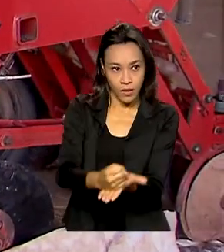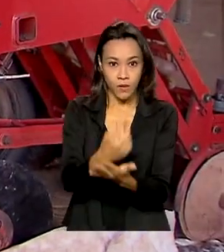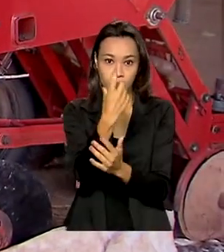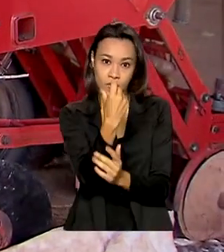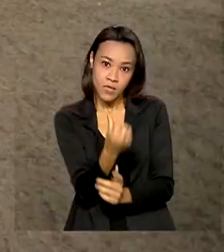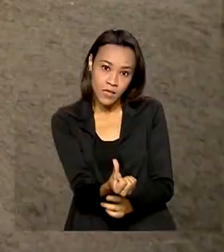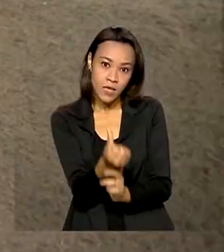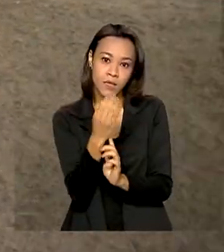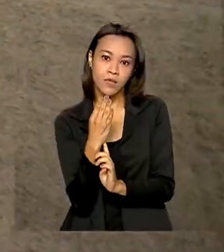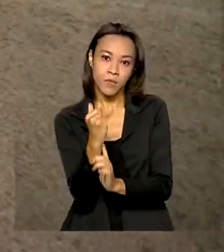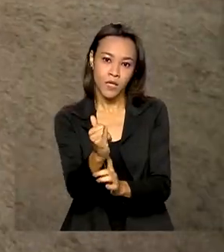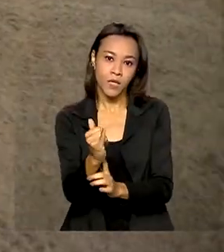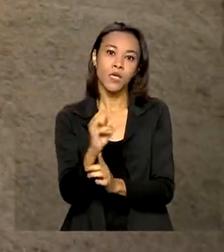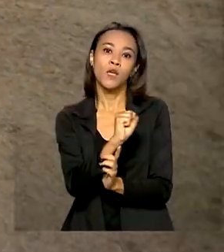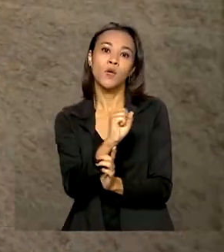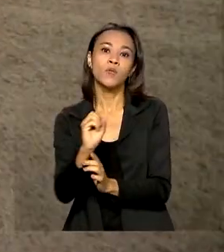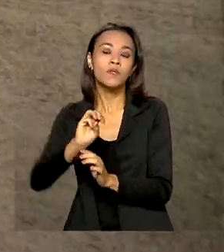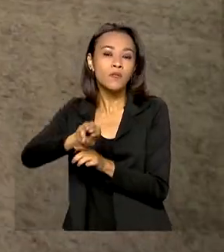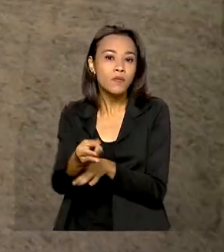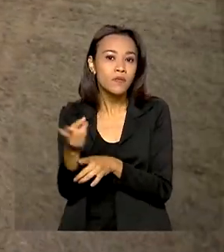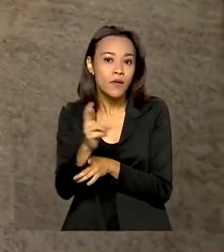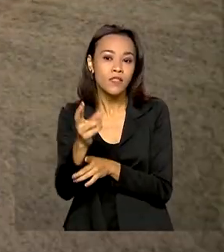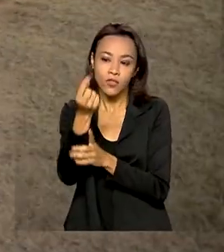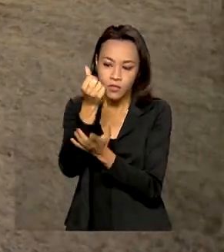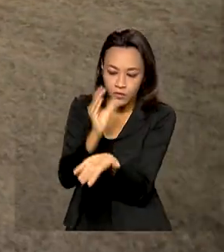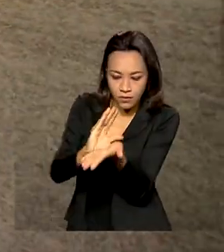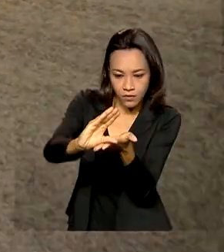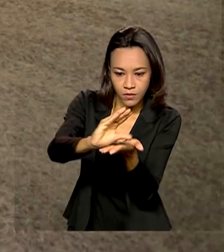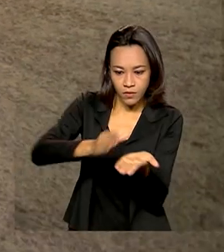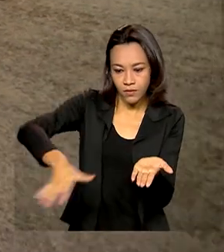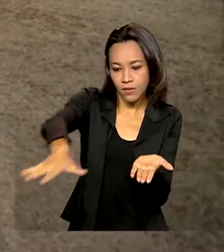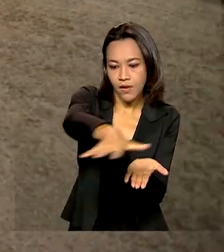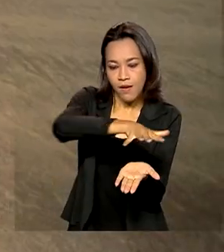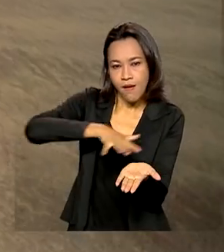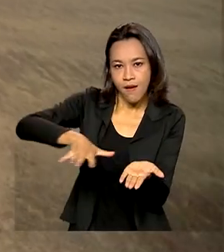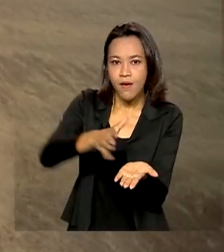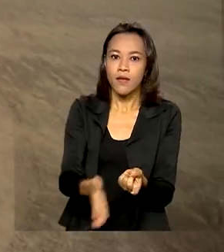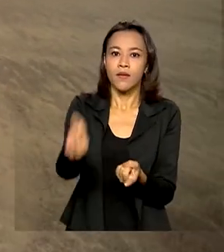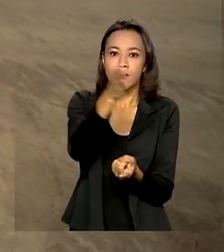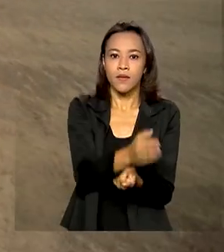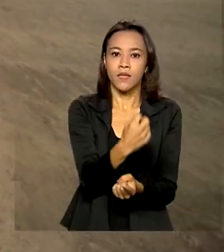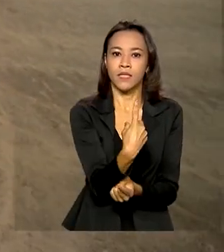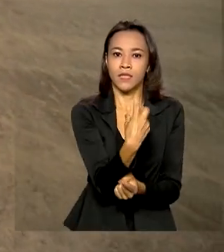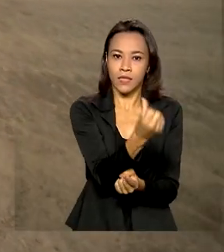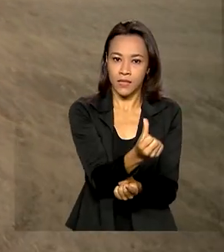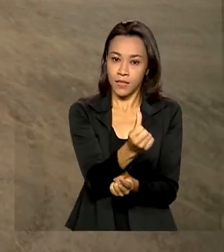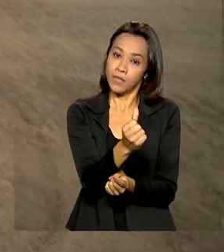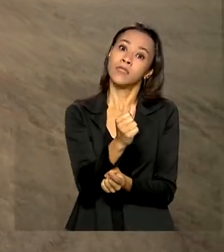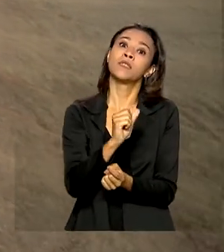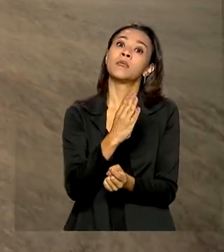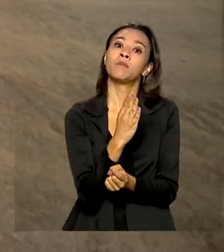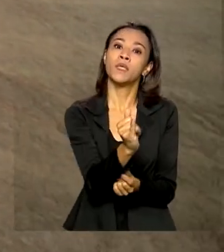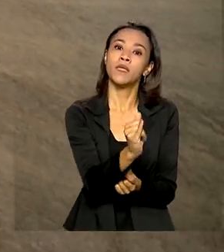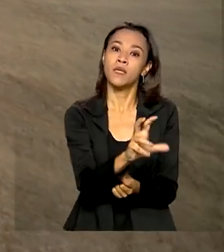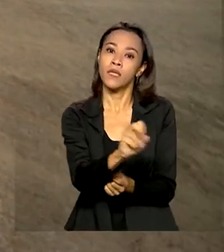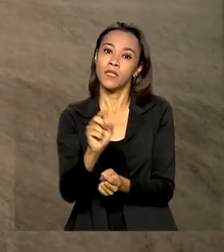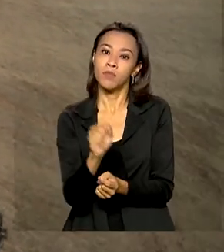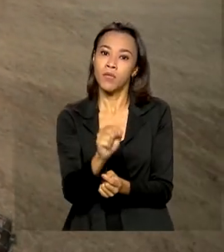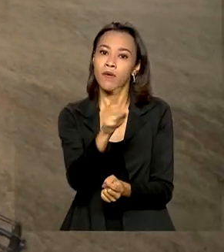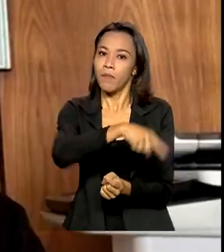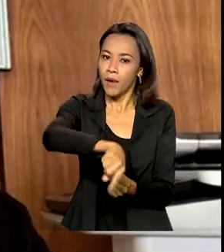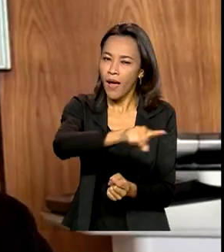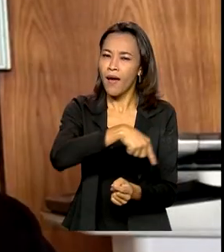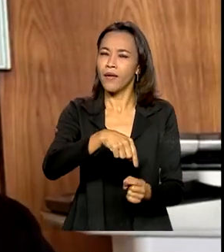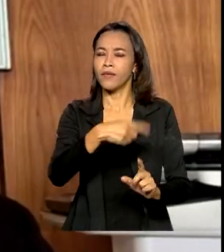e 800 milhões de reais foram para investimentos e 16 bilhões e meio de reais para operações de